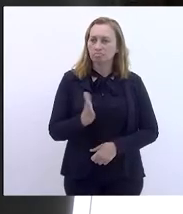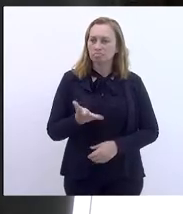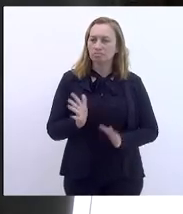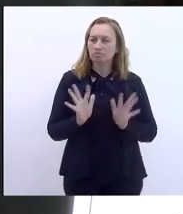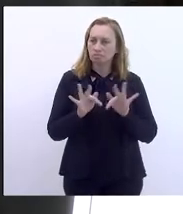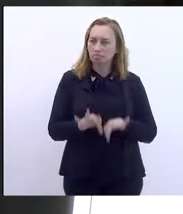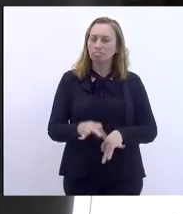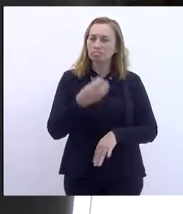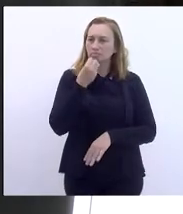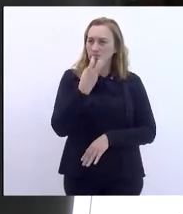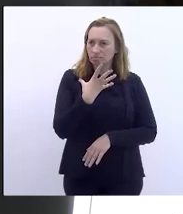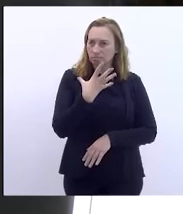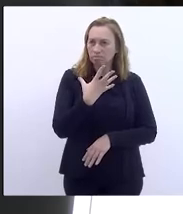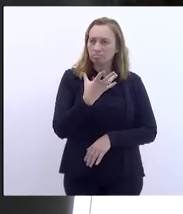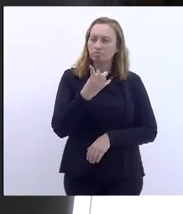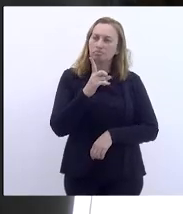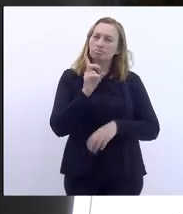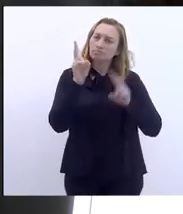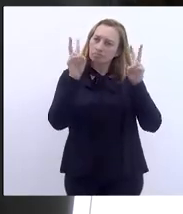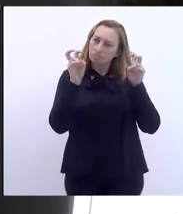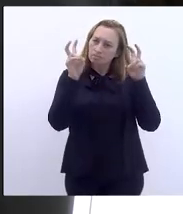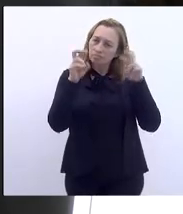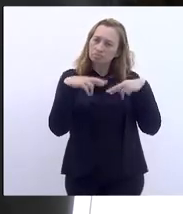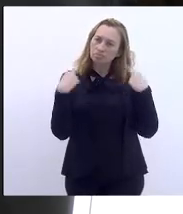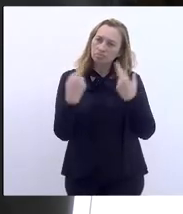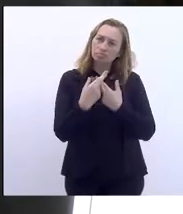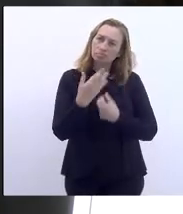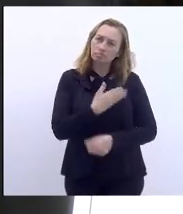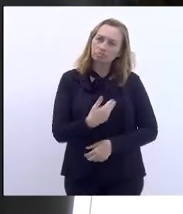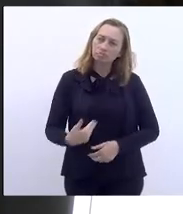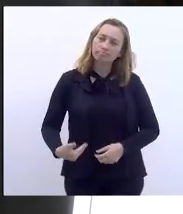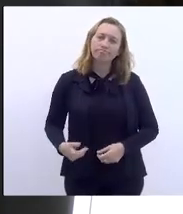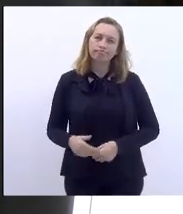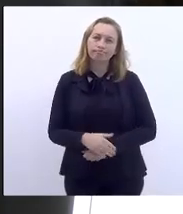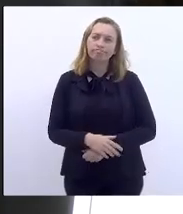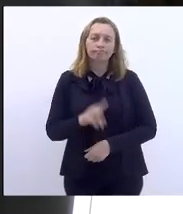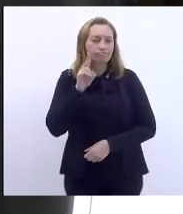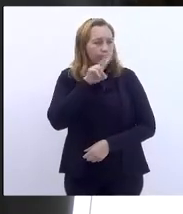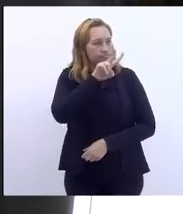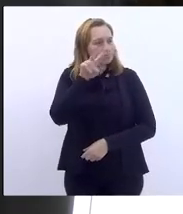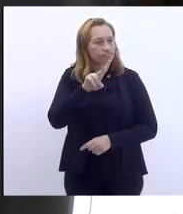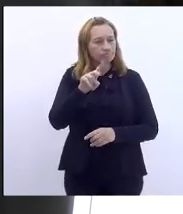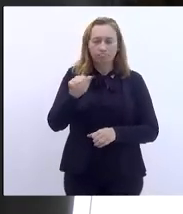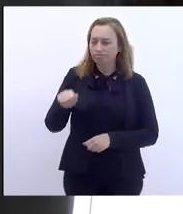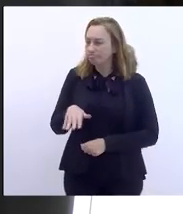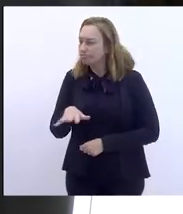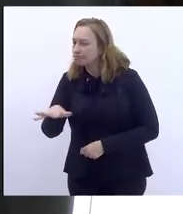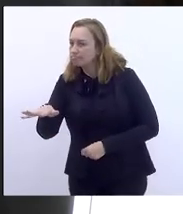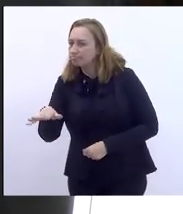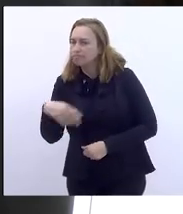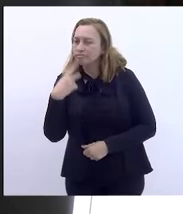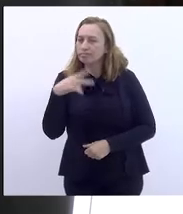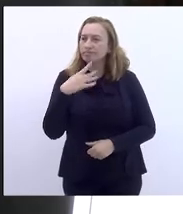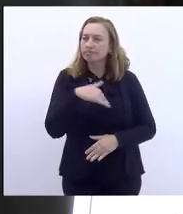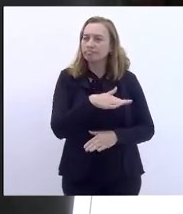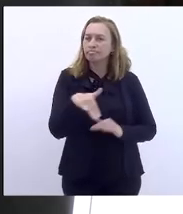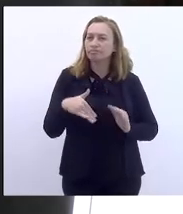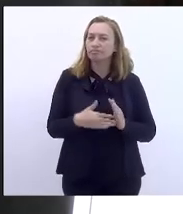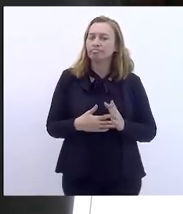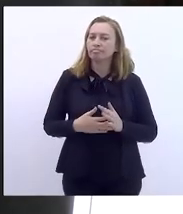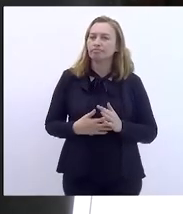concluiu bem o tema dessa audiência pública o olhar da favela na fala de